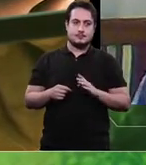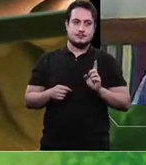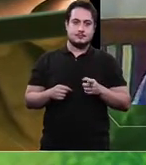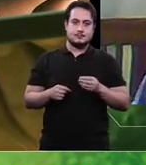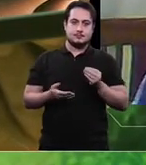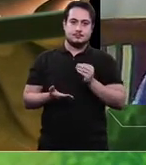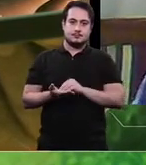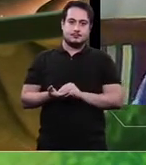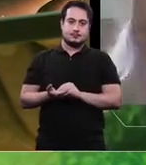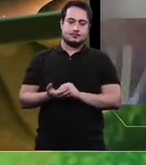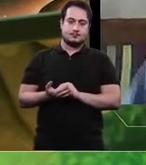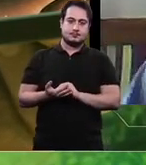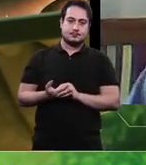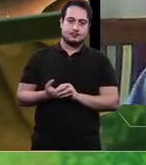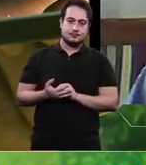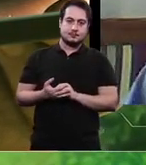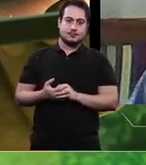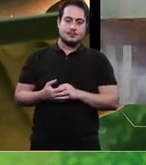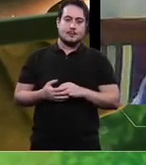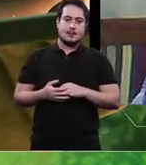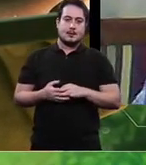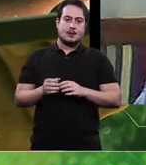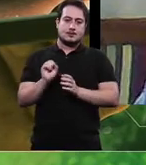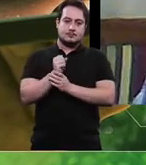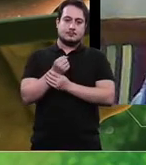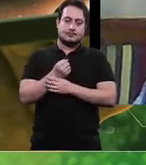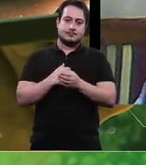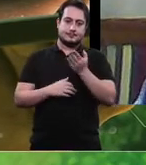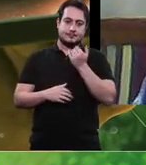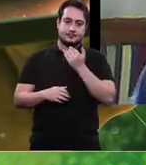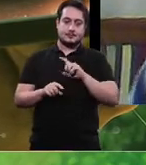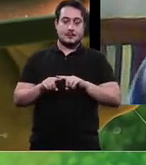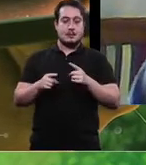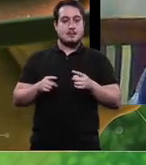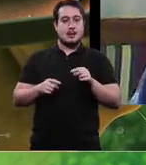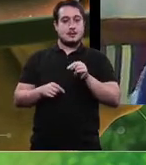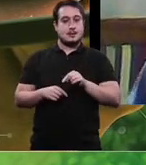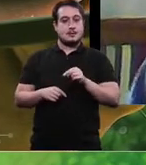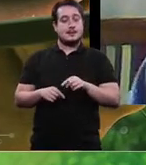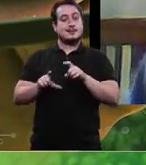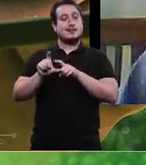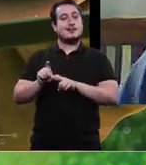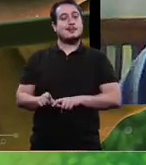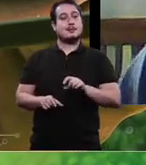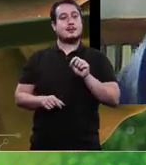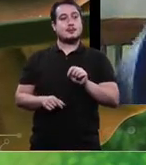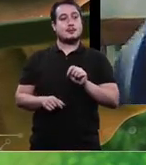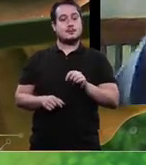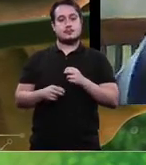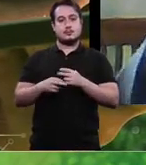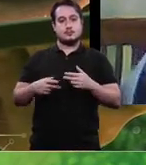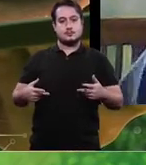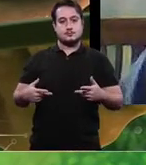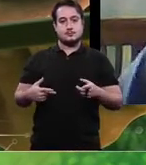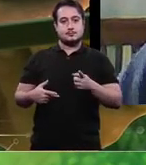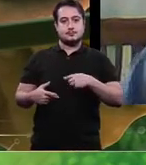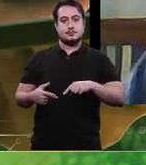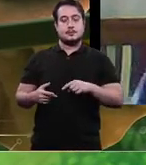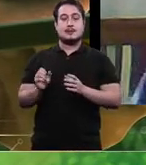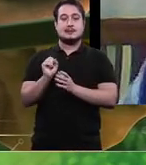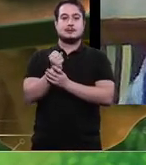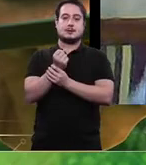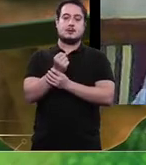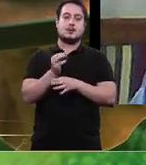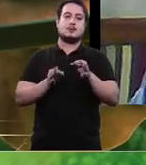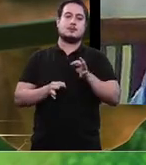alimenta sua população 7 anos, criando segurança alimentar. Mas isso, ele depende, de uma, como você falou mesmo, de uma segurança